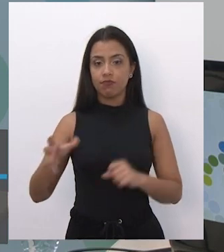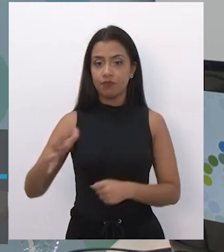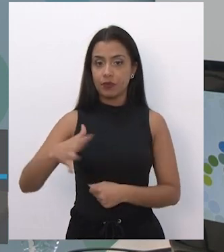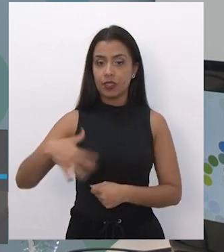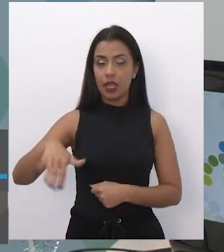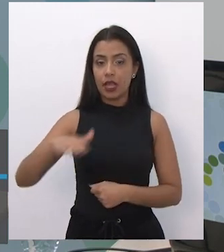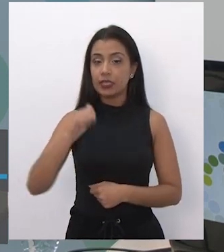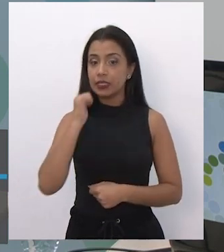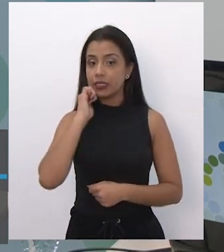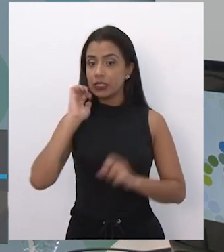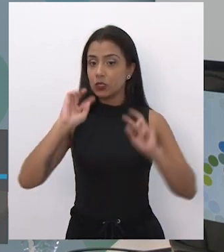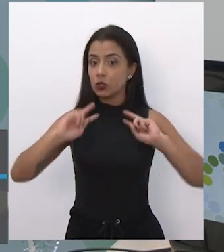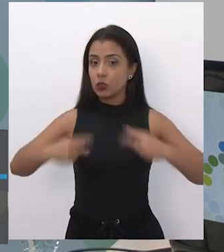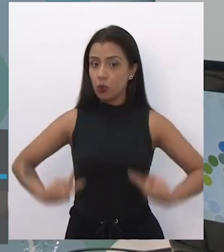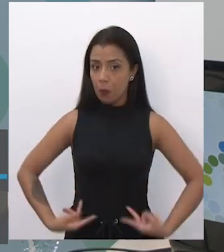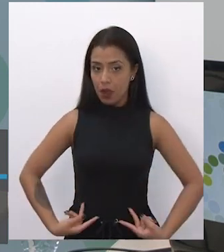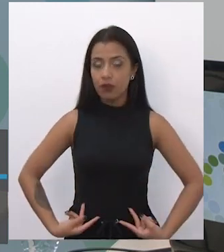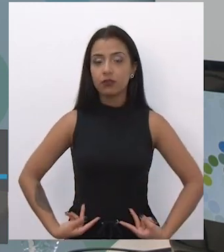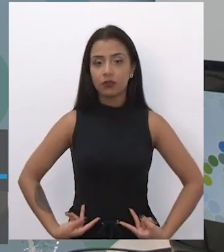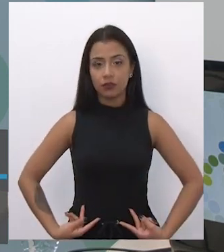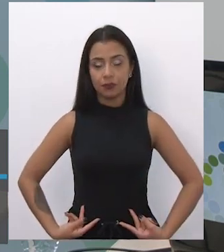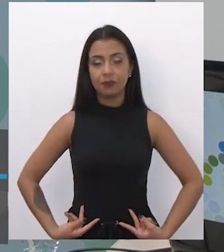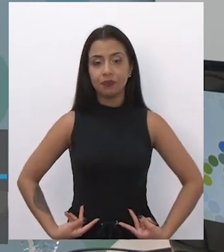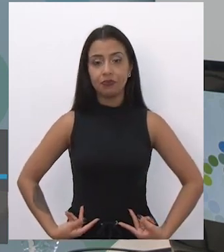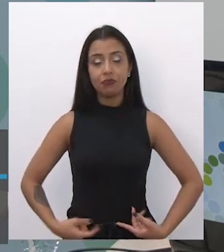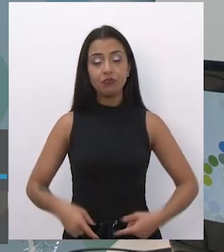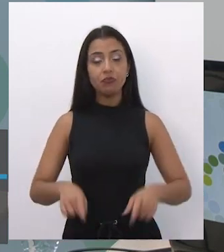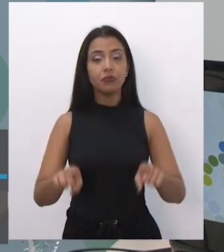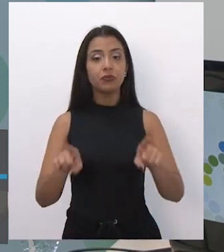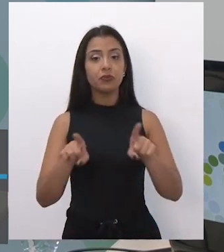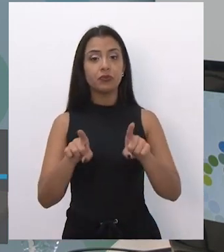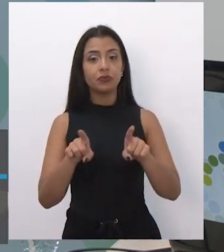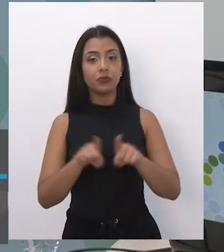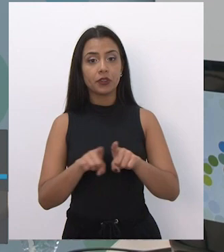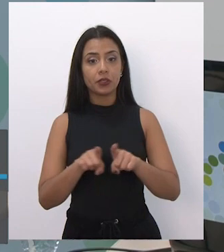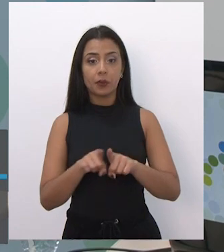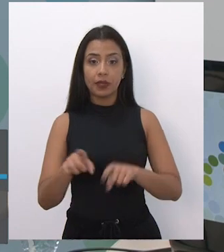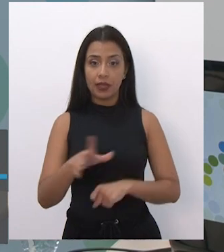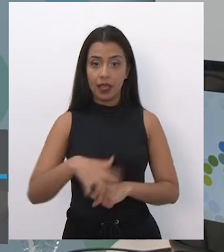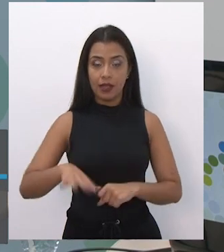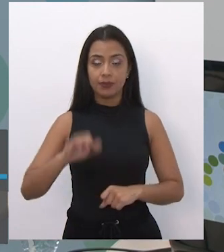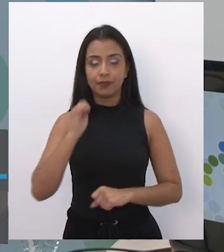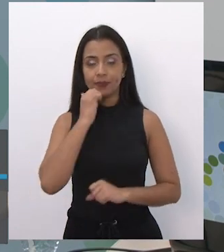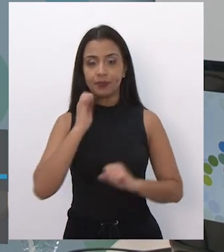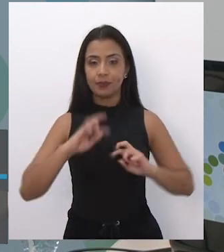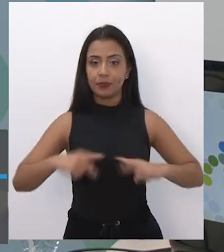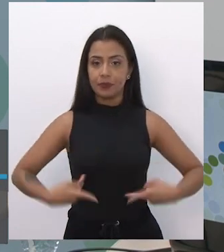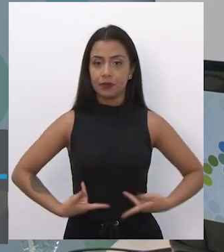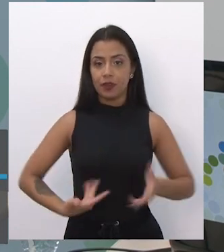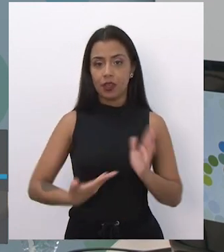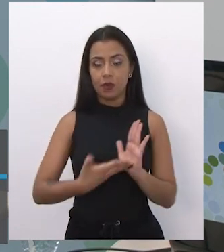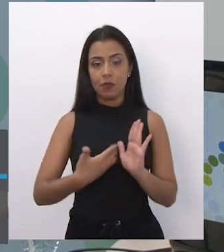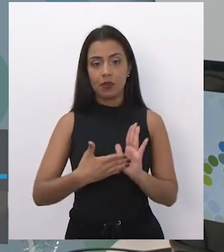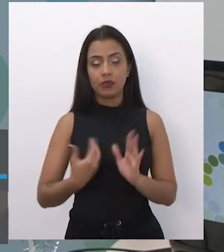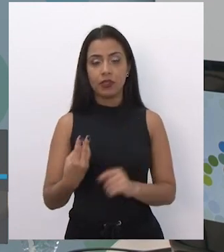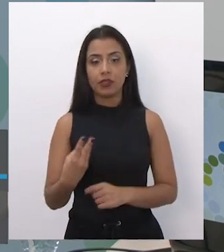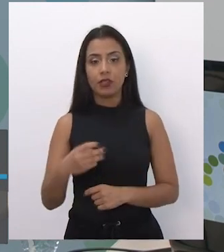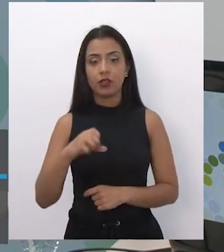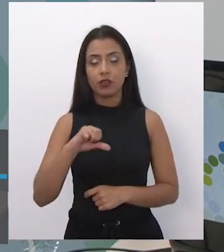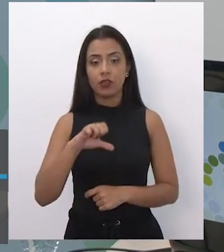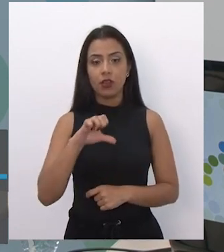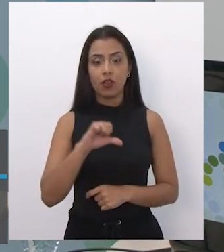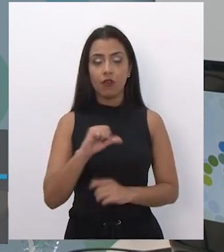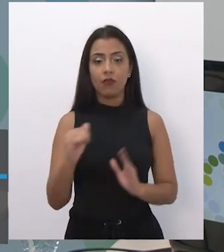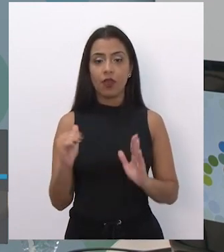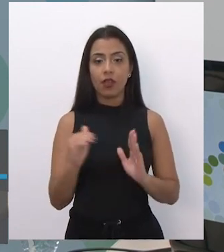Então, tem um texto lá no currículo que é referente à área de Ciências Humanas. Então, na página 399 até a